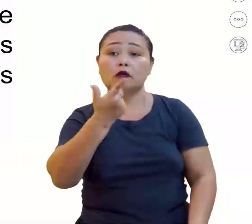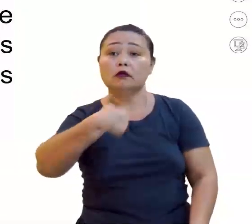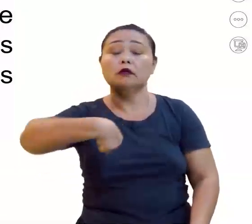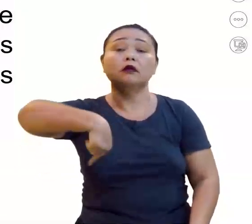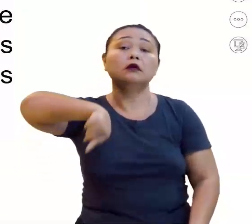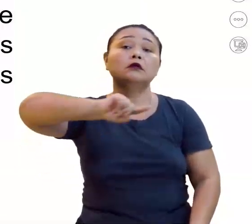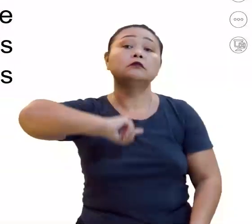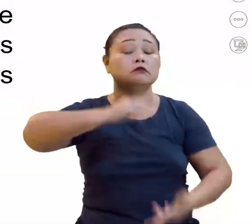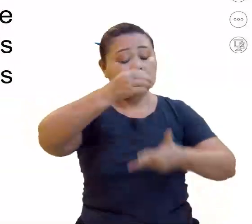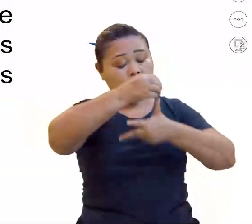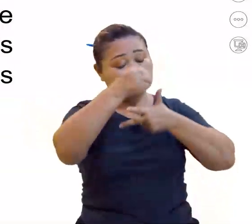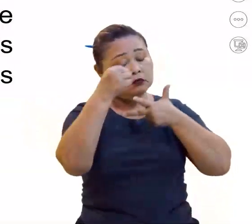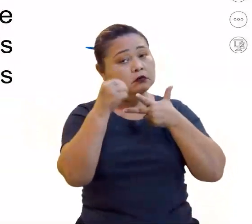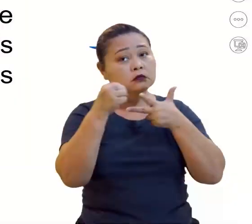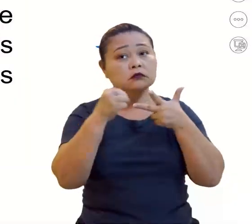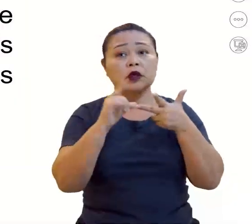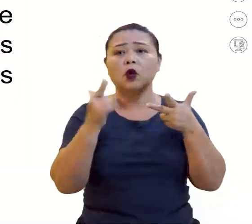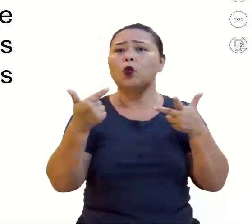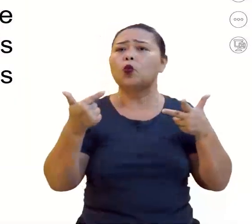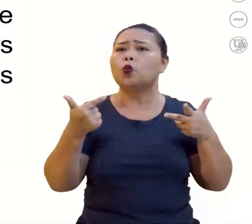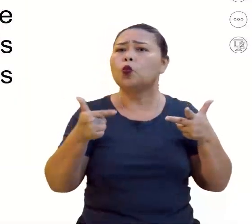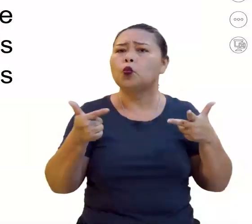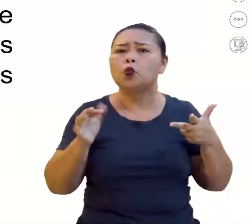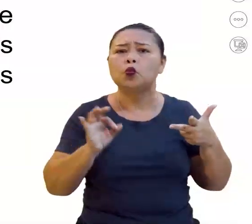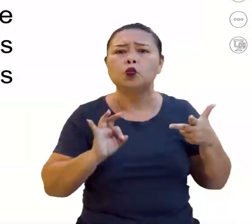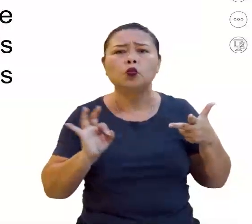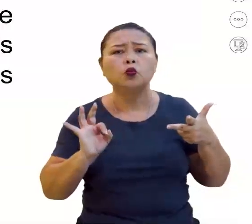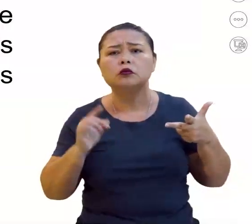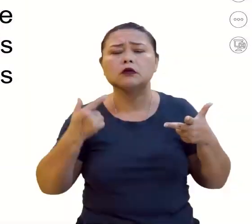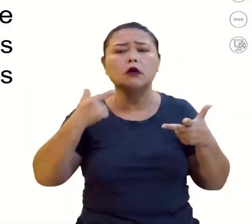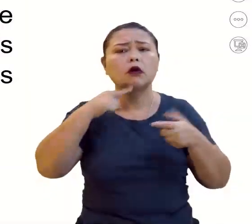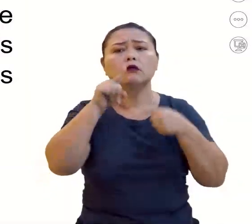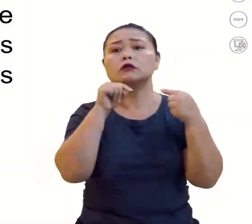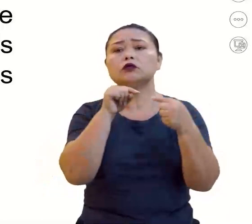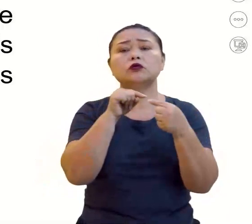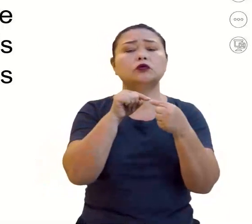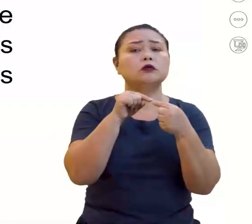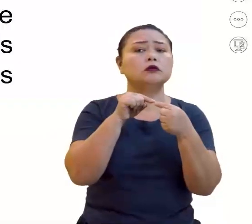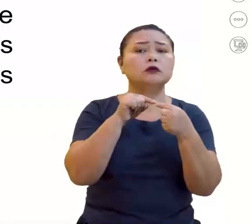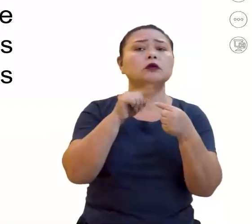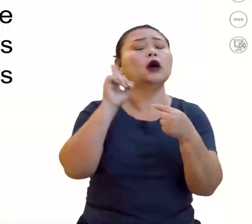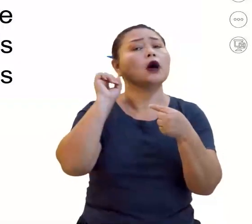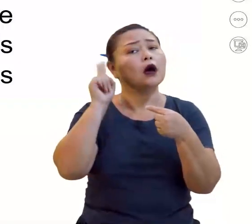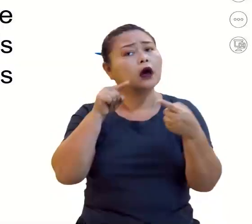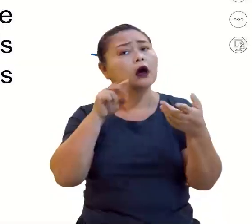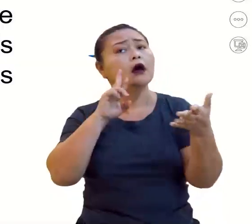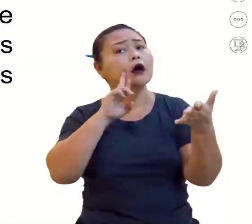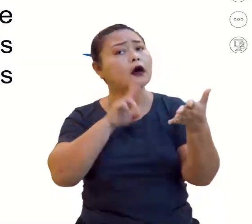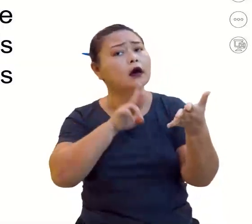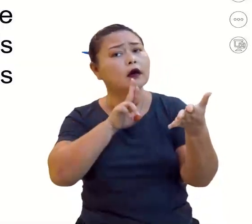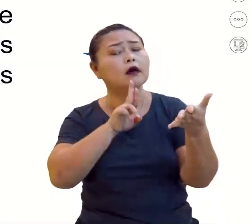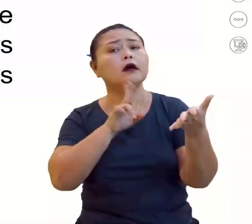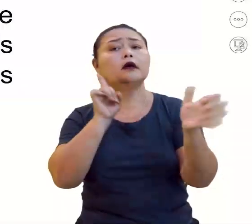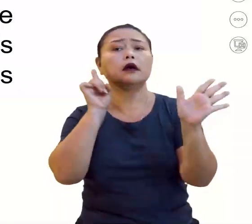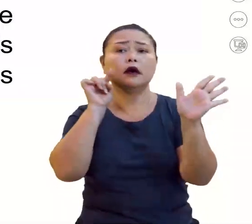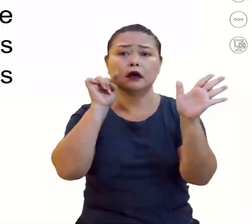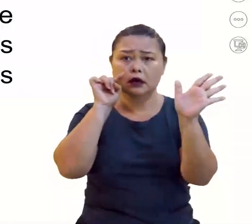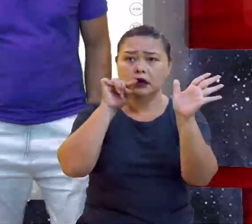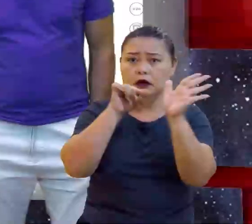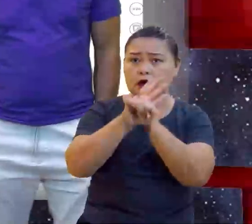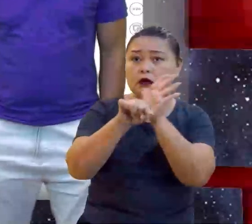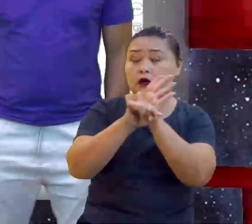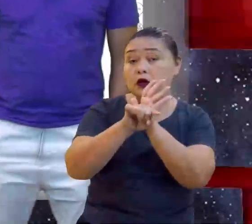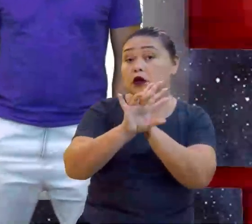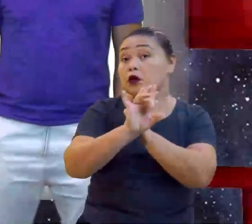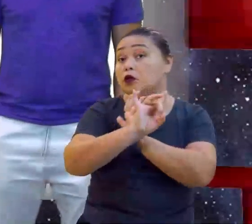que o Enem não tem o intuito do Enem é ser resolvidas as questões com o básico da matemática